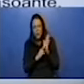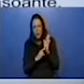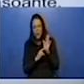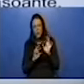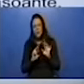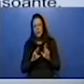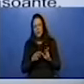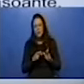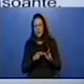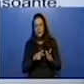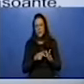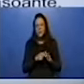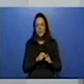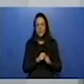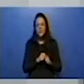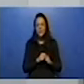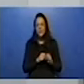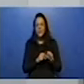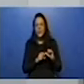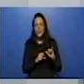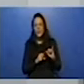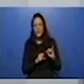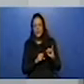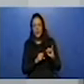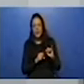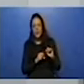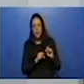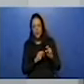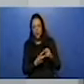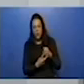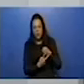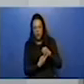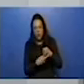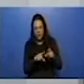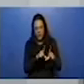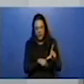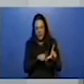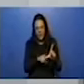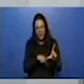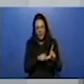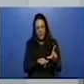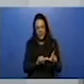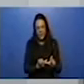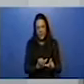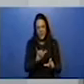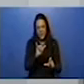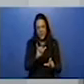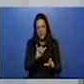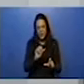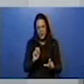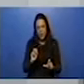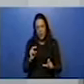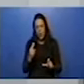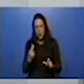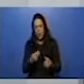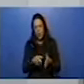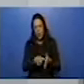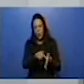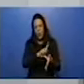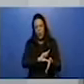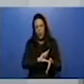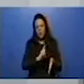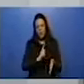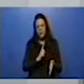básica. Se o seu verbo terminar em y e antes houver